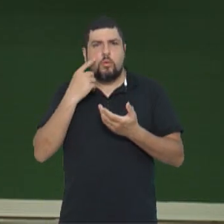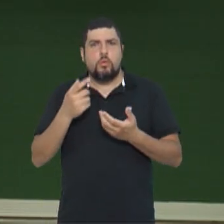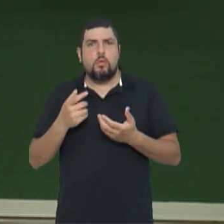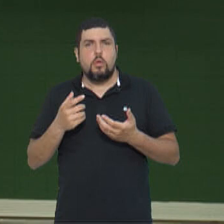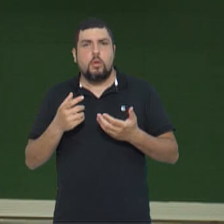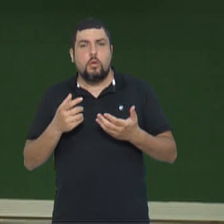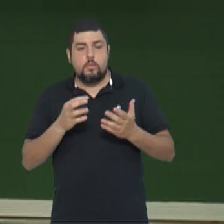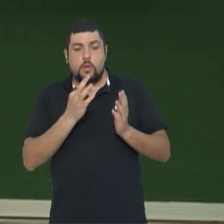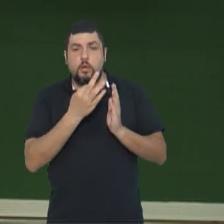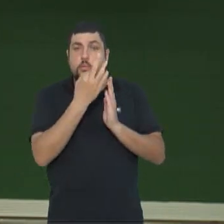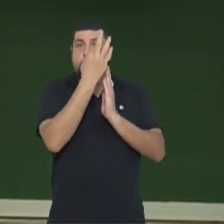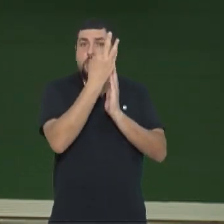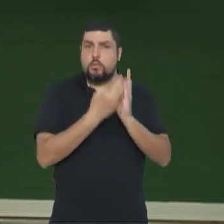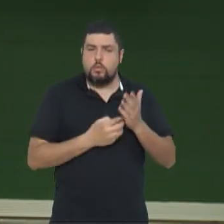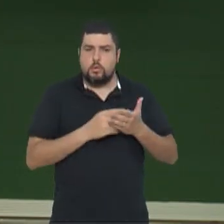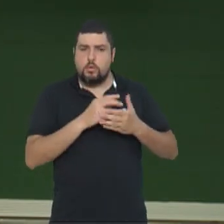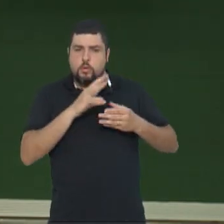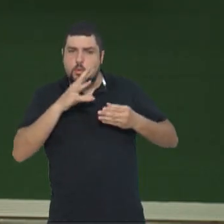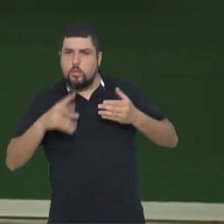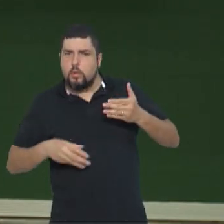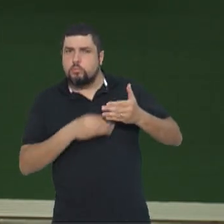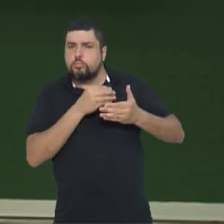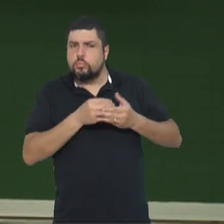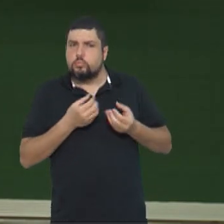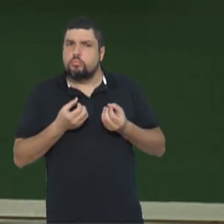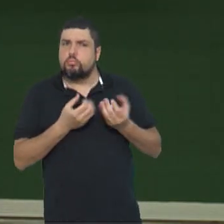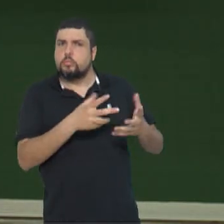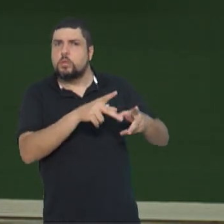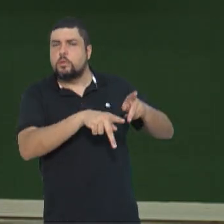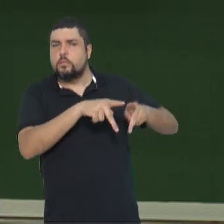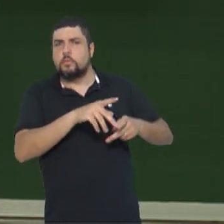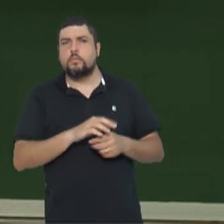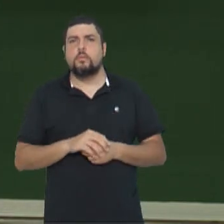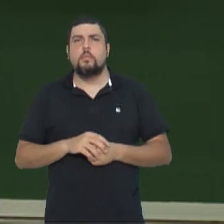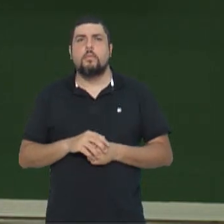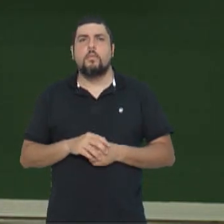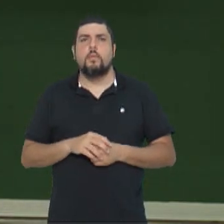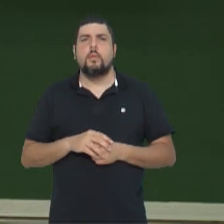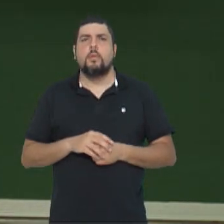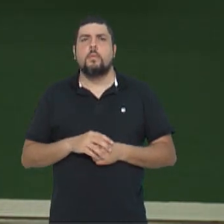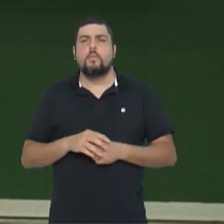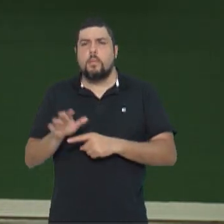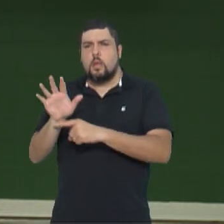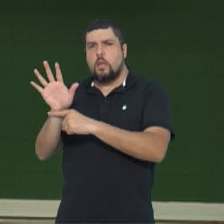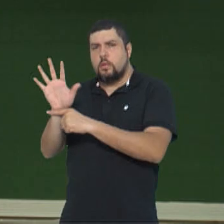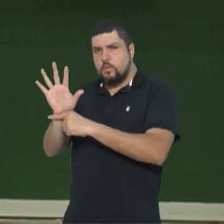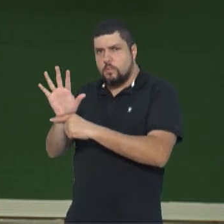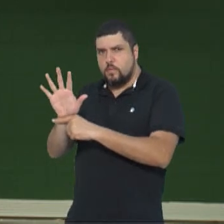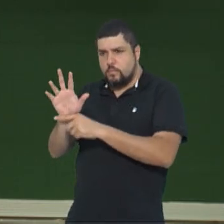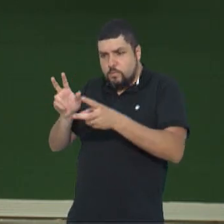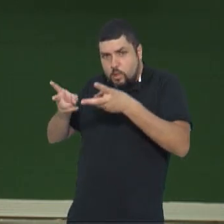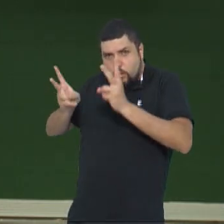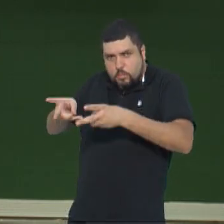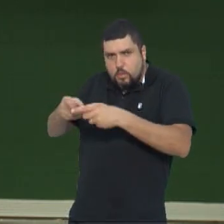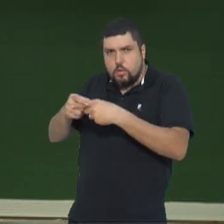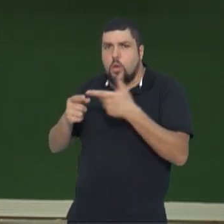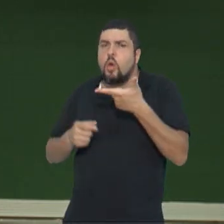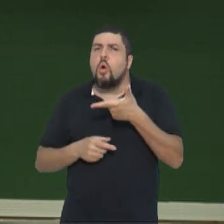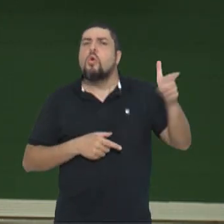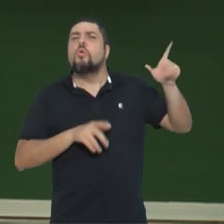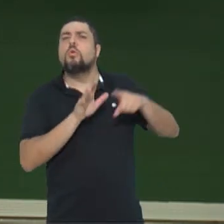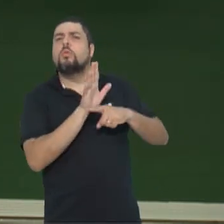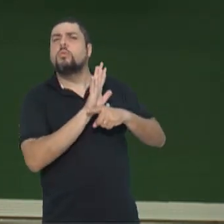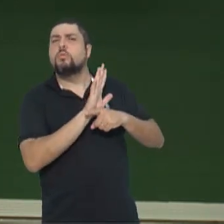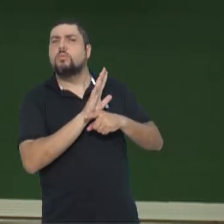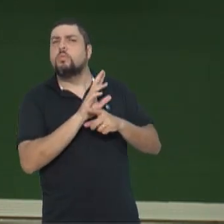telespectador, para o teu leitor, né? Melhor dizendo. Outro filme se parece com este, tem um enredo? Tem outro filme, outra série que trata de TA,